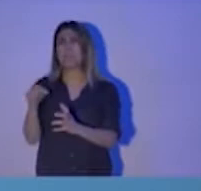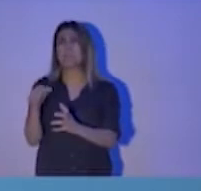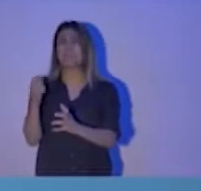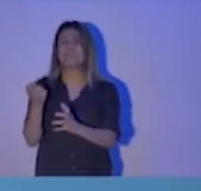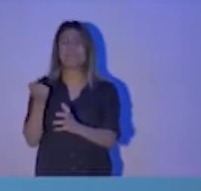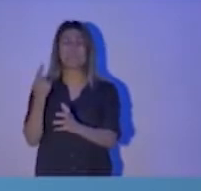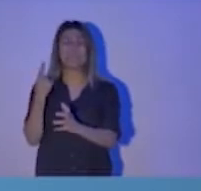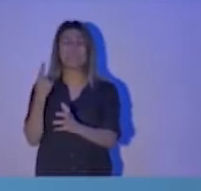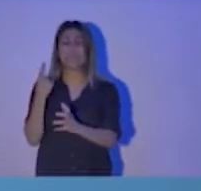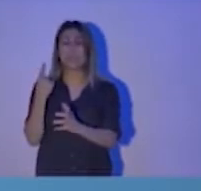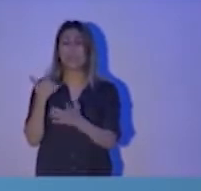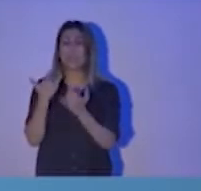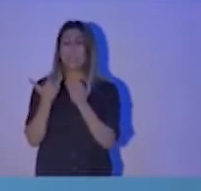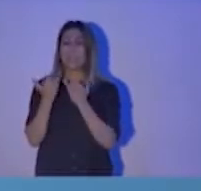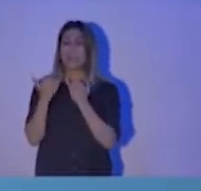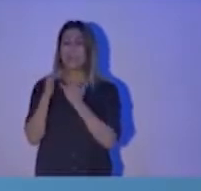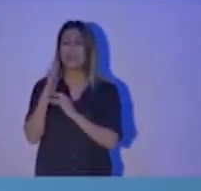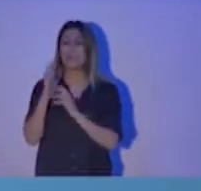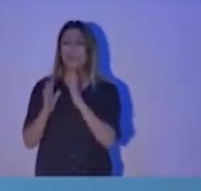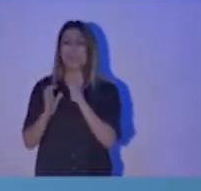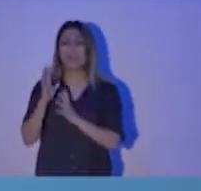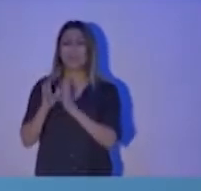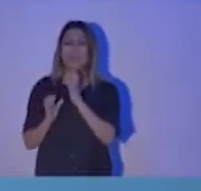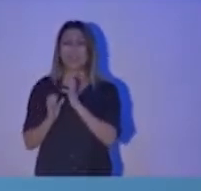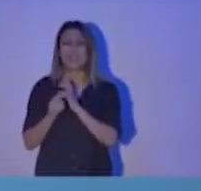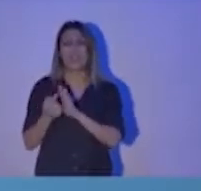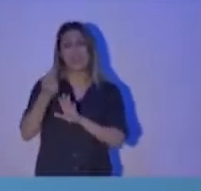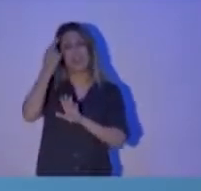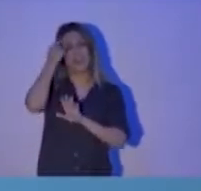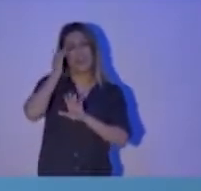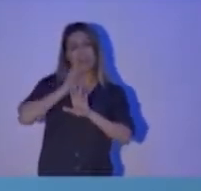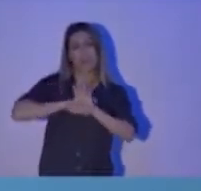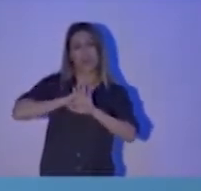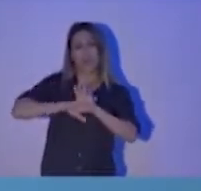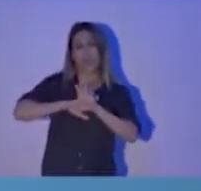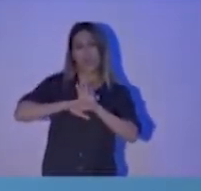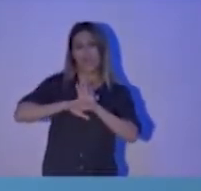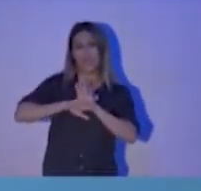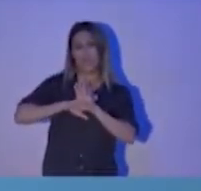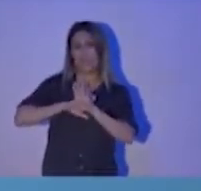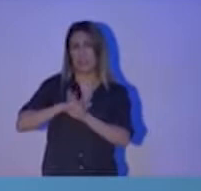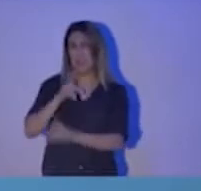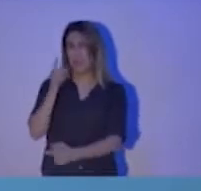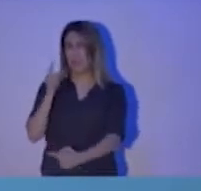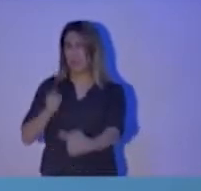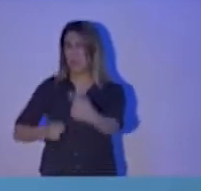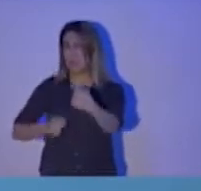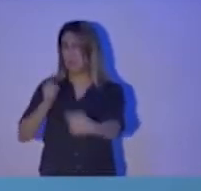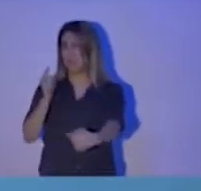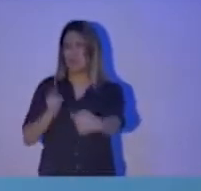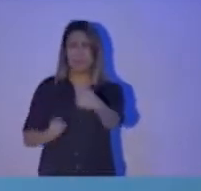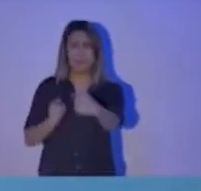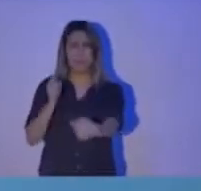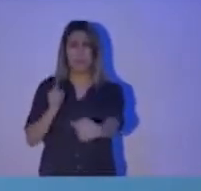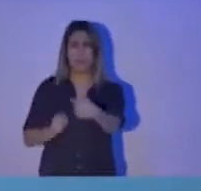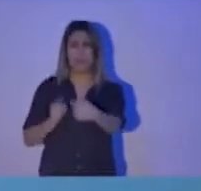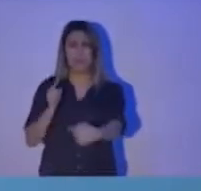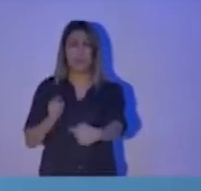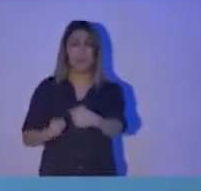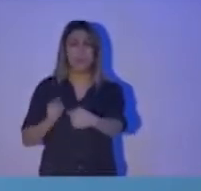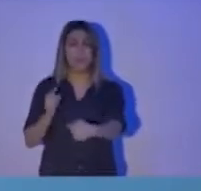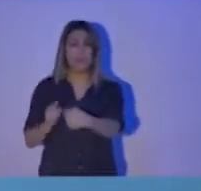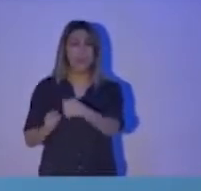De uma briga ideológica, para ser mais claro, assim, e puramente isso, quando a agenda é técnica, né? A agenda é muito mais num